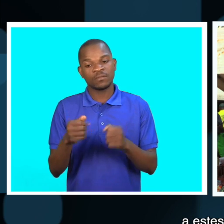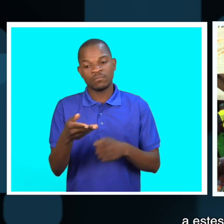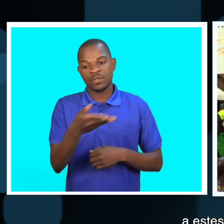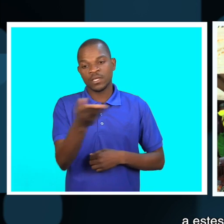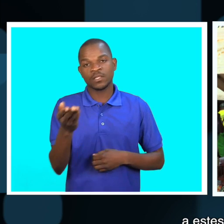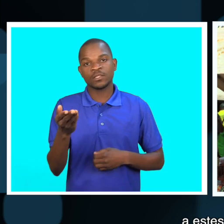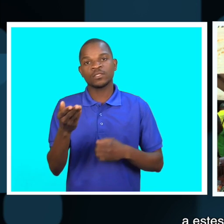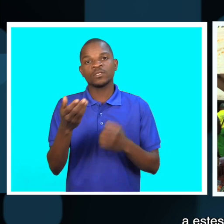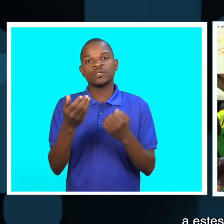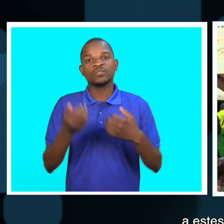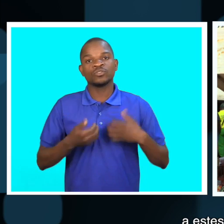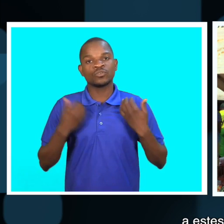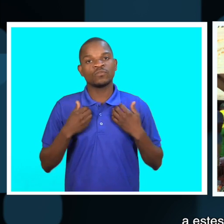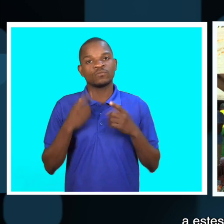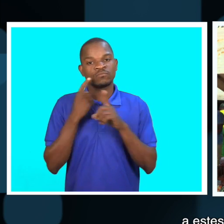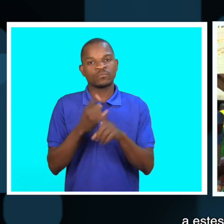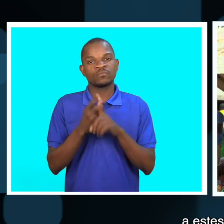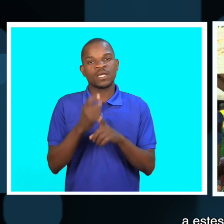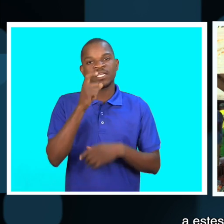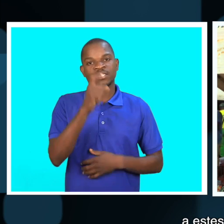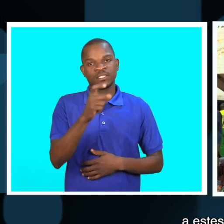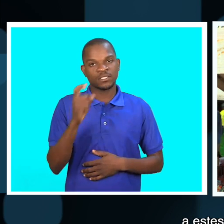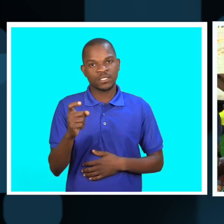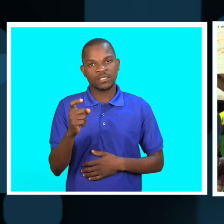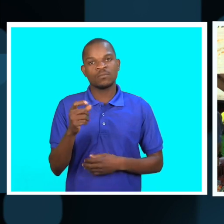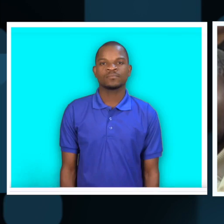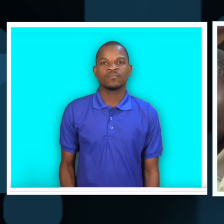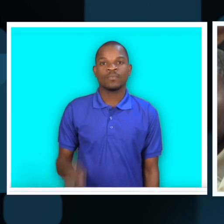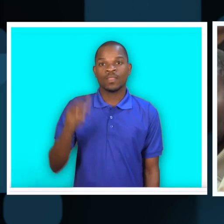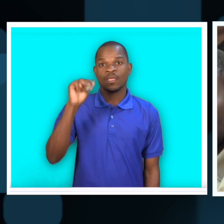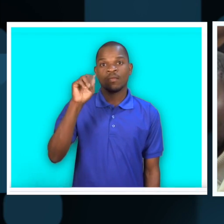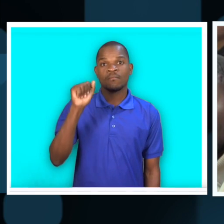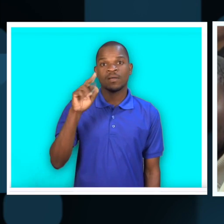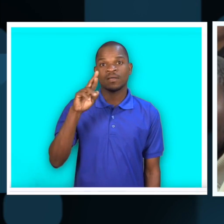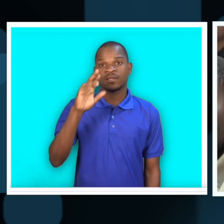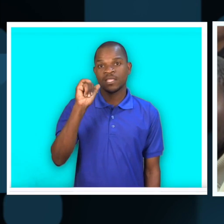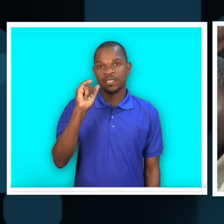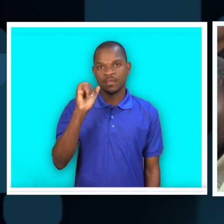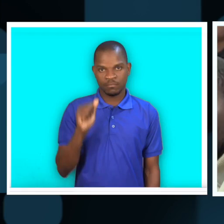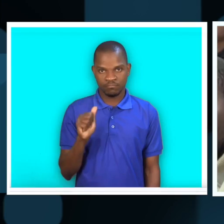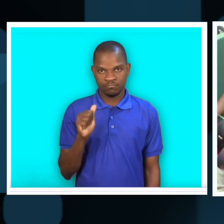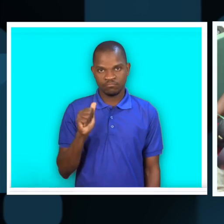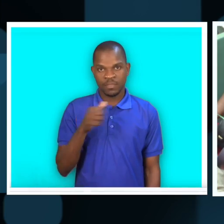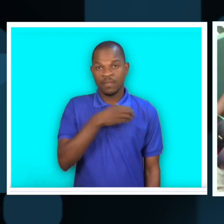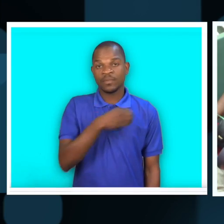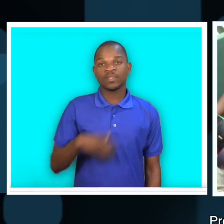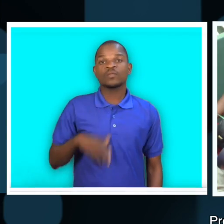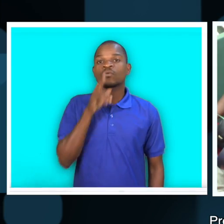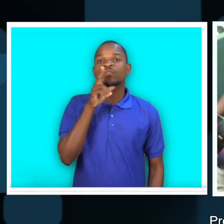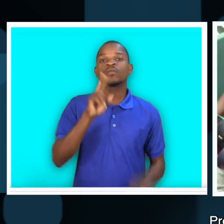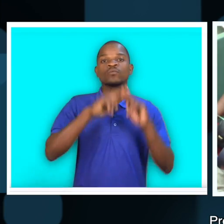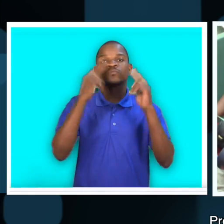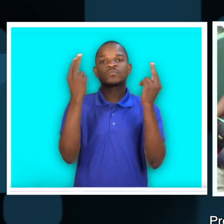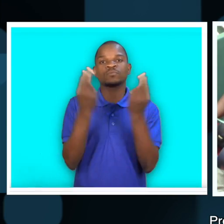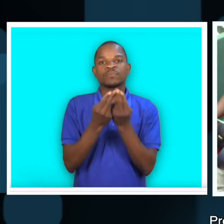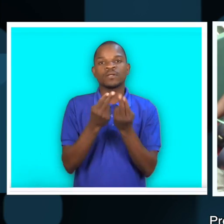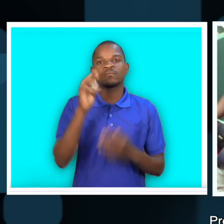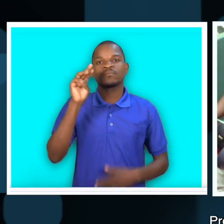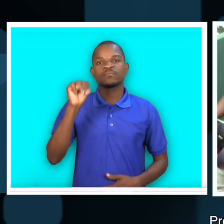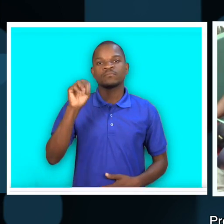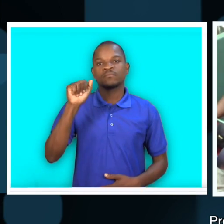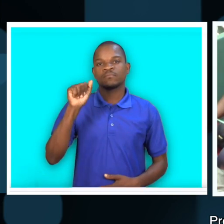aqui em Chai Chai para esses jogos escolares. Para Maria Helena Langa, presidente